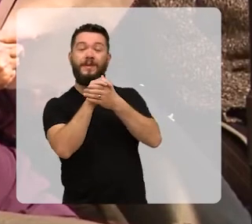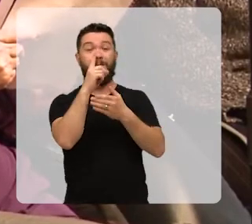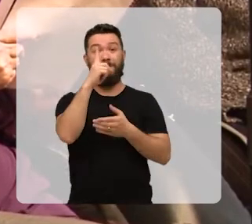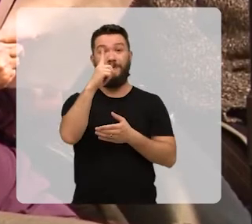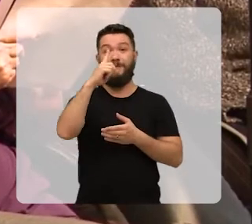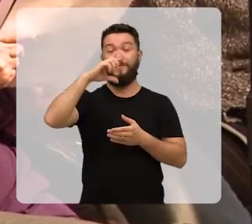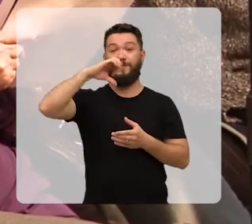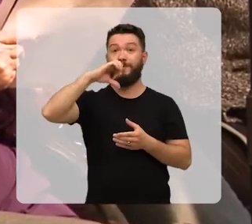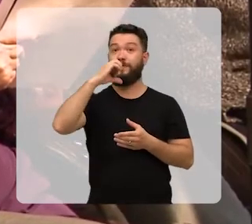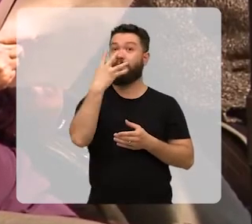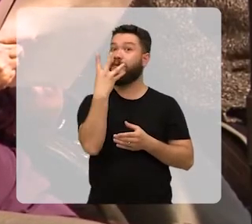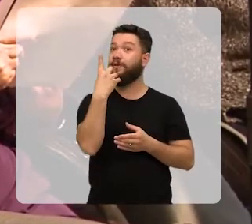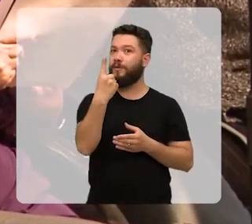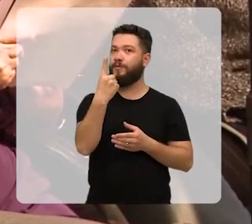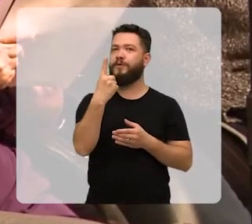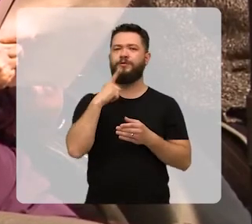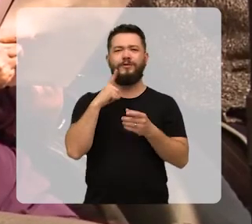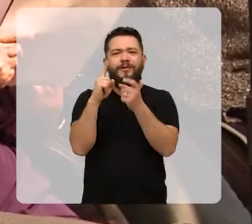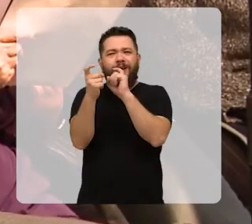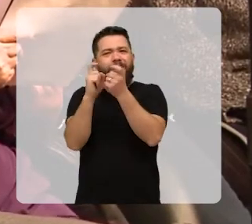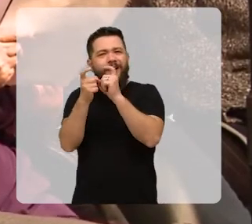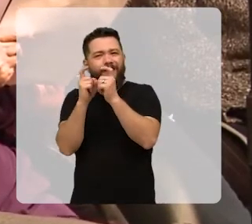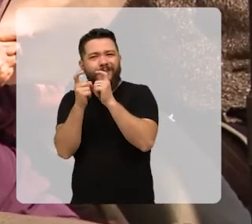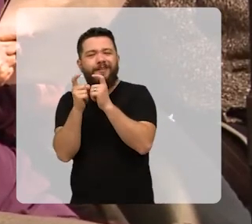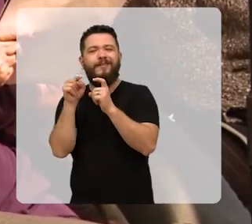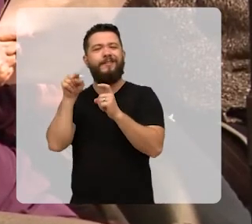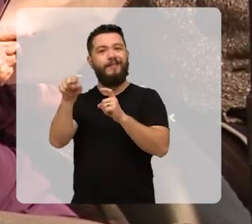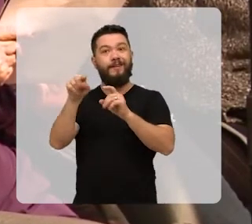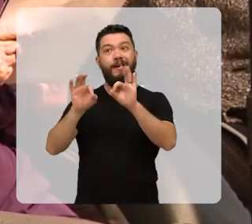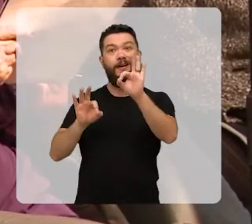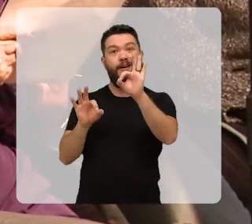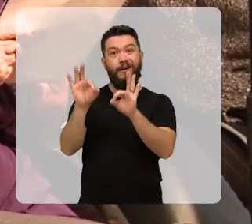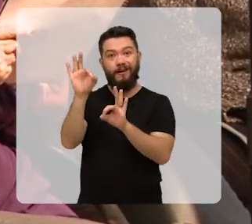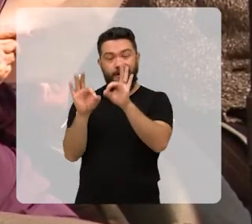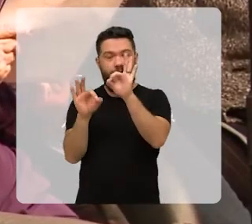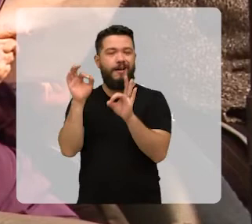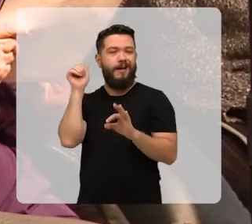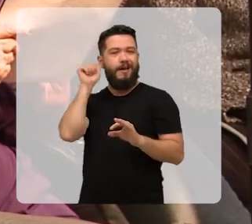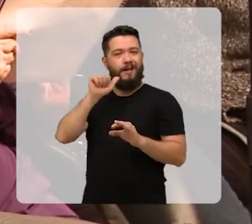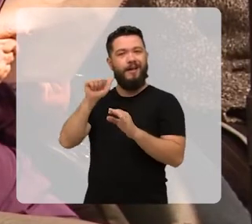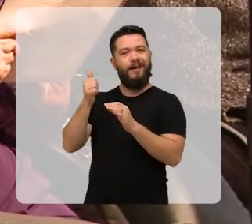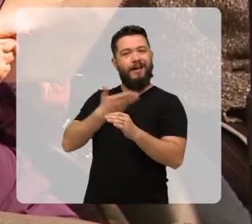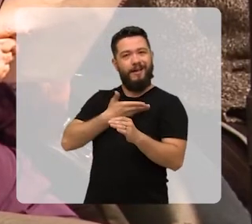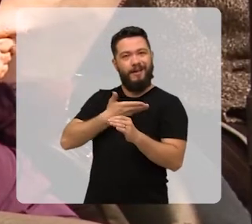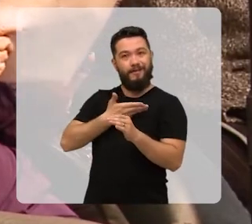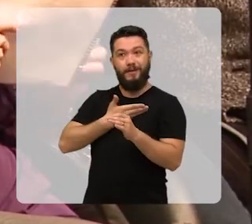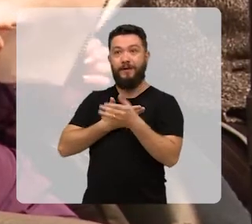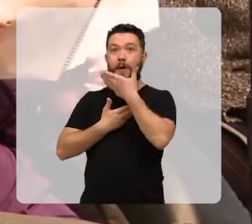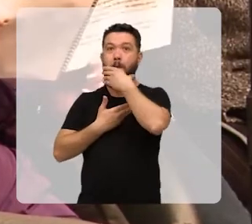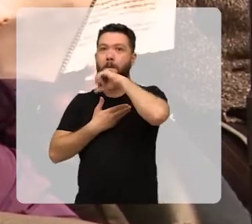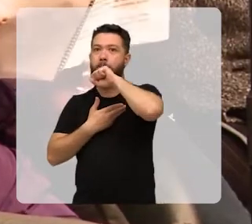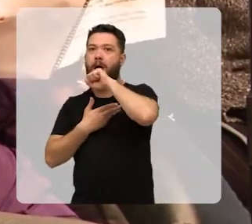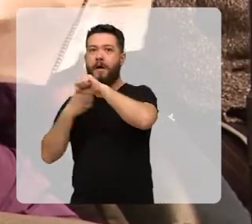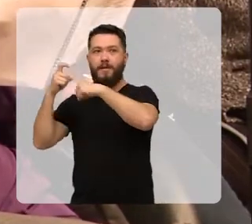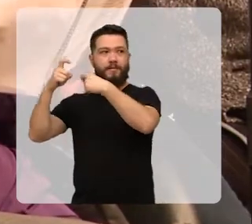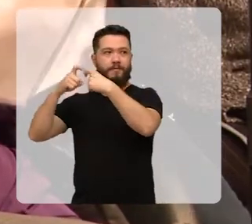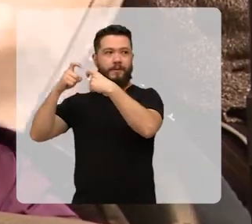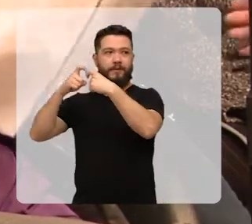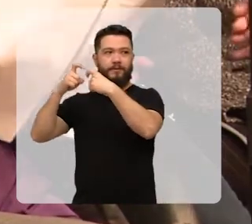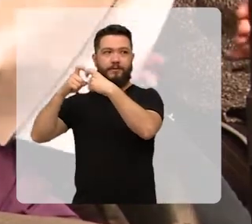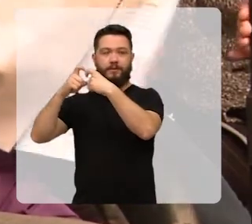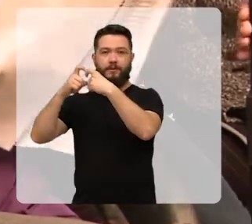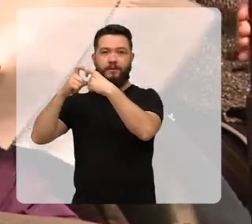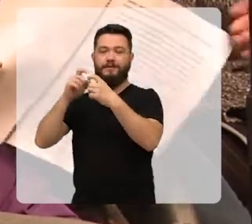numa reunião zionista organizada por uma mãe de uma amiga cujo pai médico morava em Holanda.